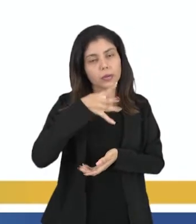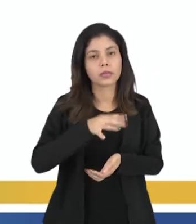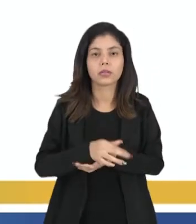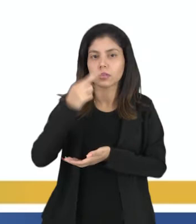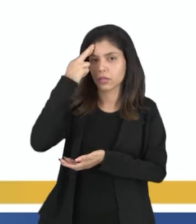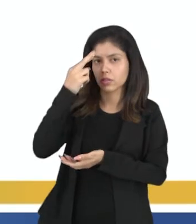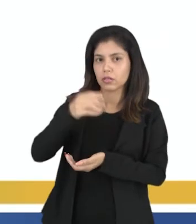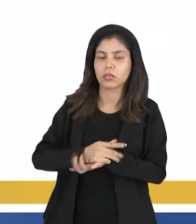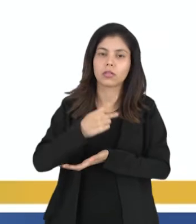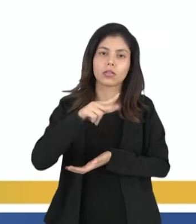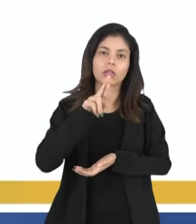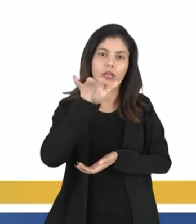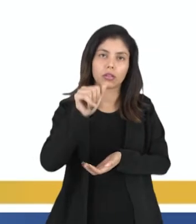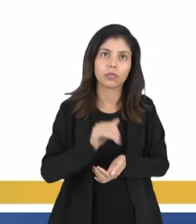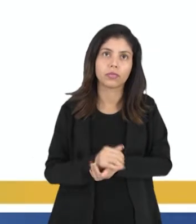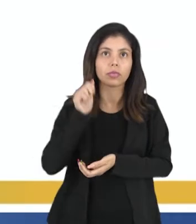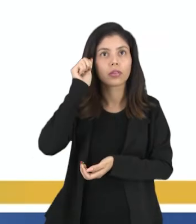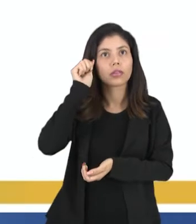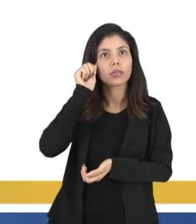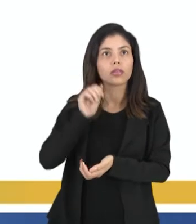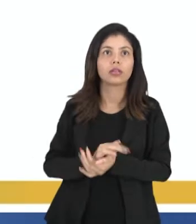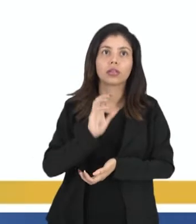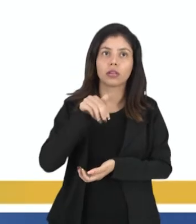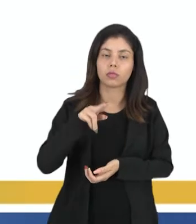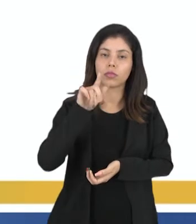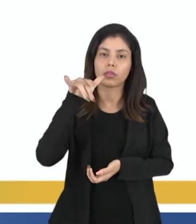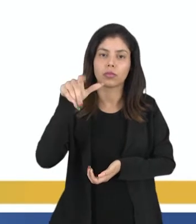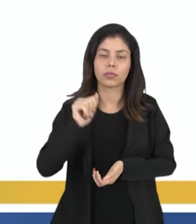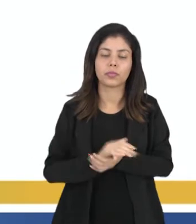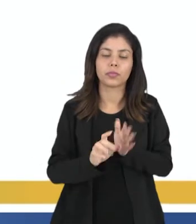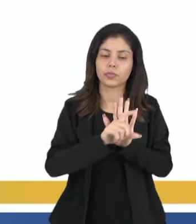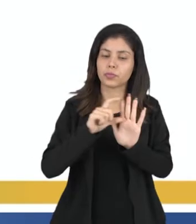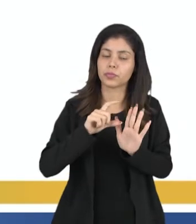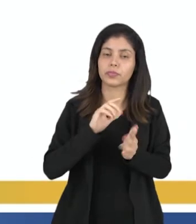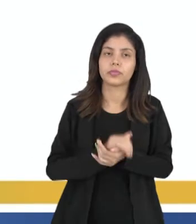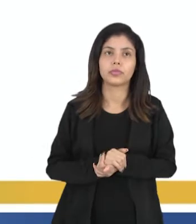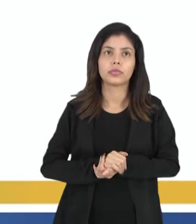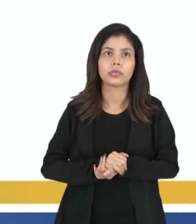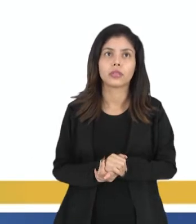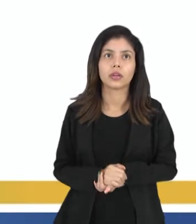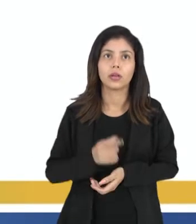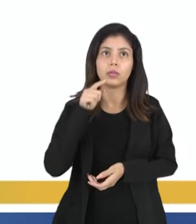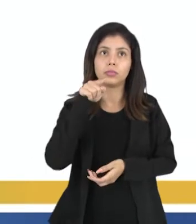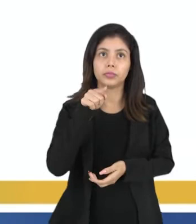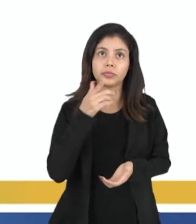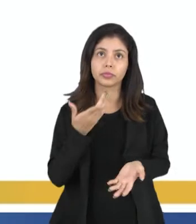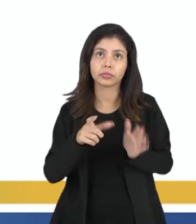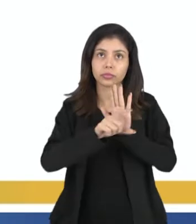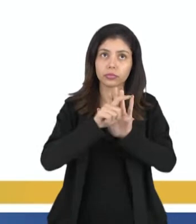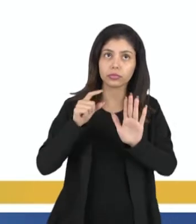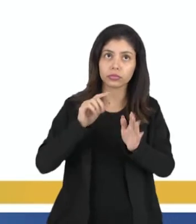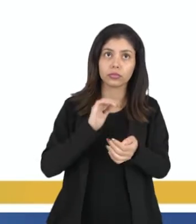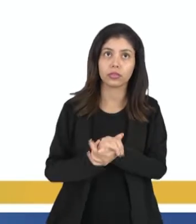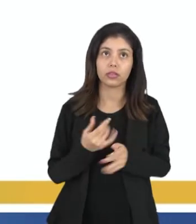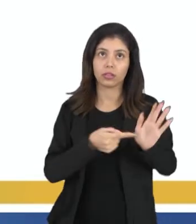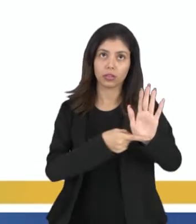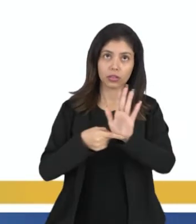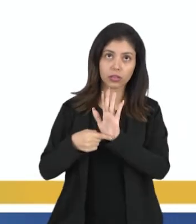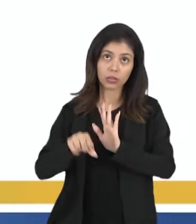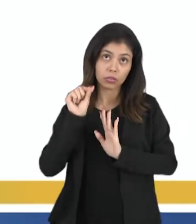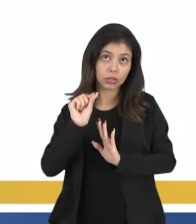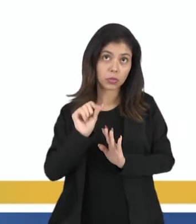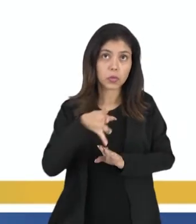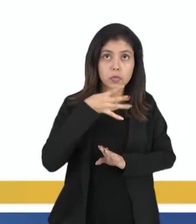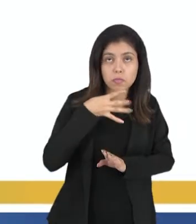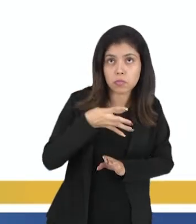né? O grande autor é Immanuel Kant, certo? Esse trecho em questão é uma referência ao que